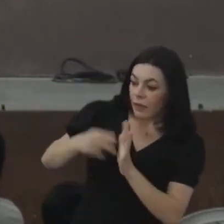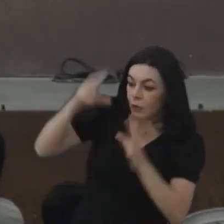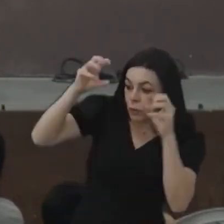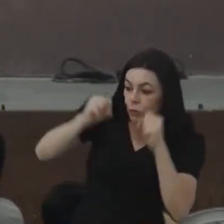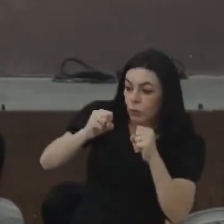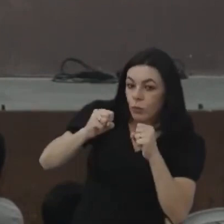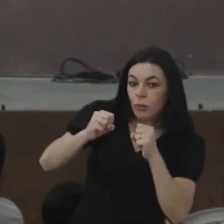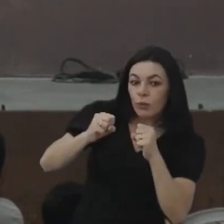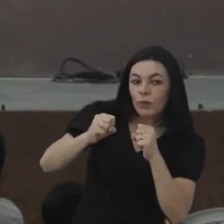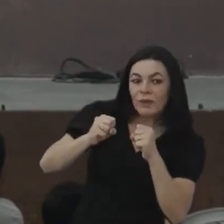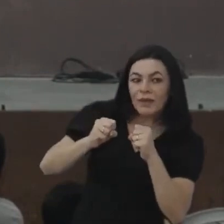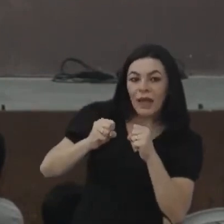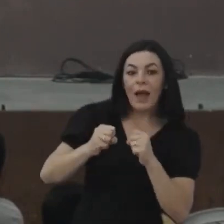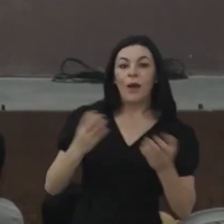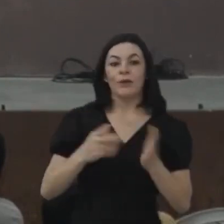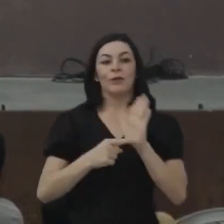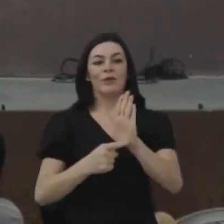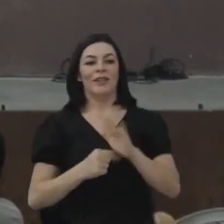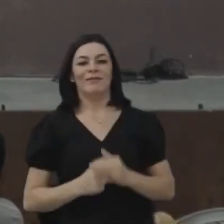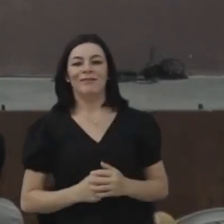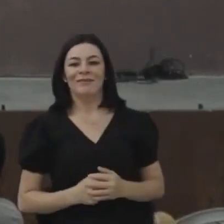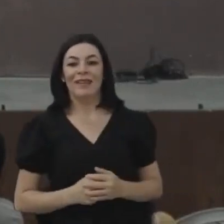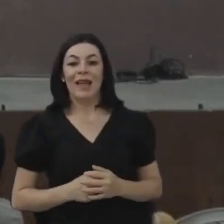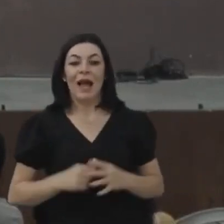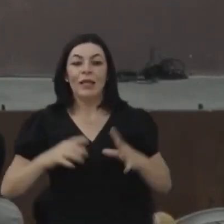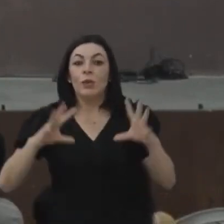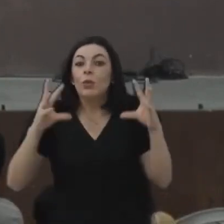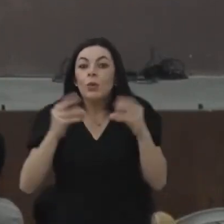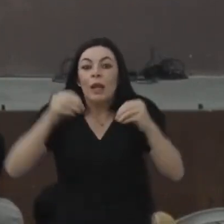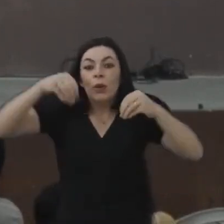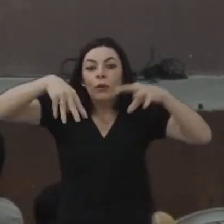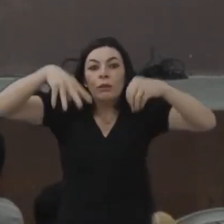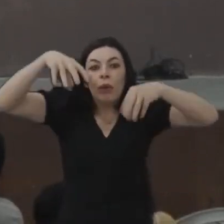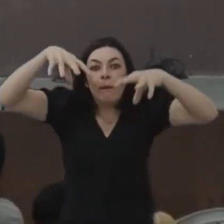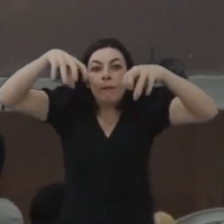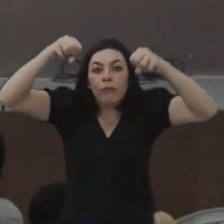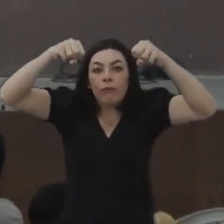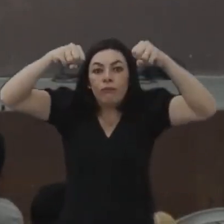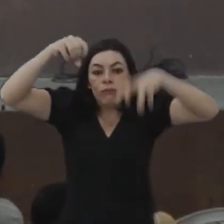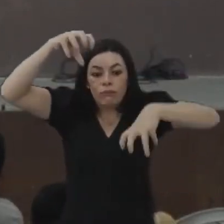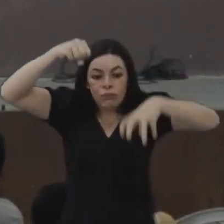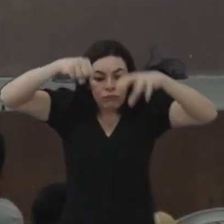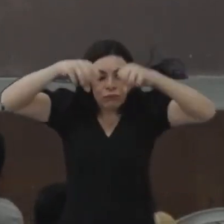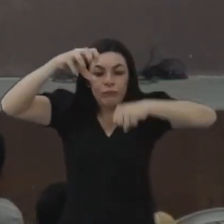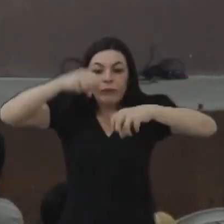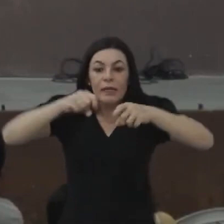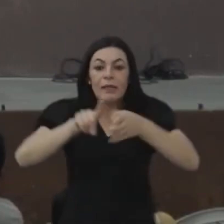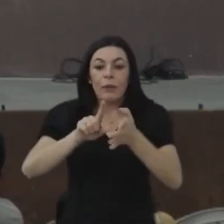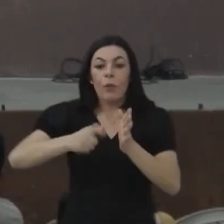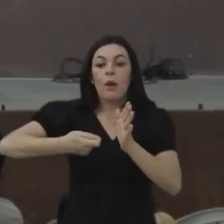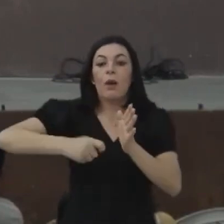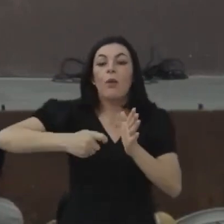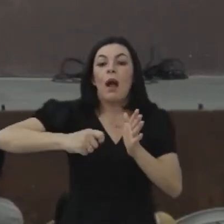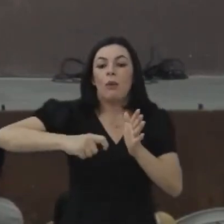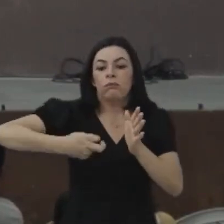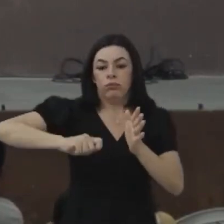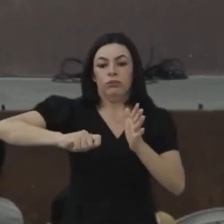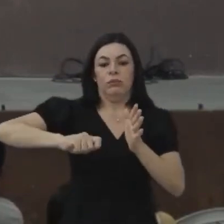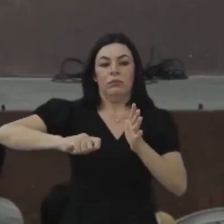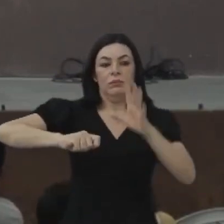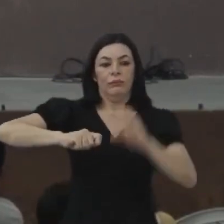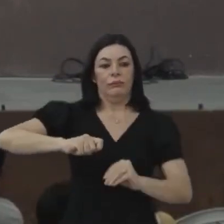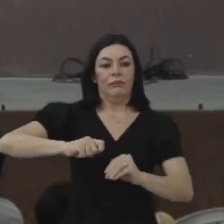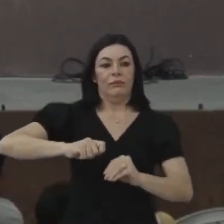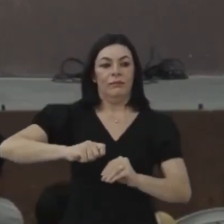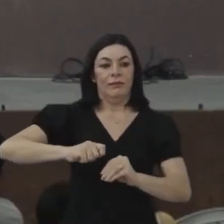escuridão? Eu vou mostrar para vocês. E desliguei todas as luzes do carro, inclusive desliguei o carro. No meio